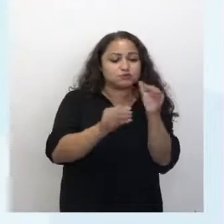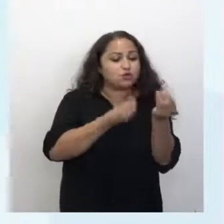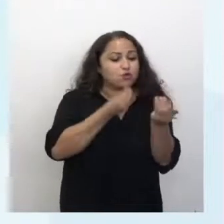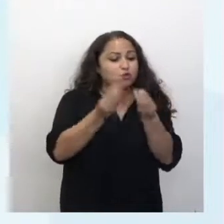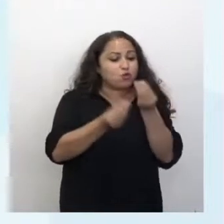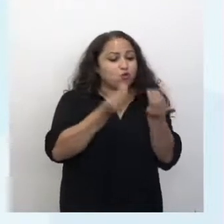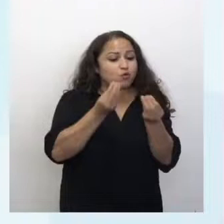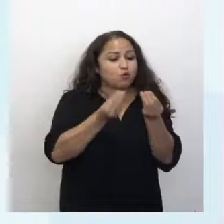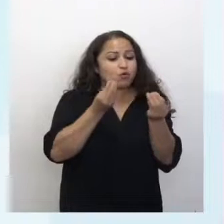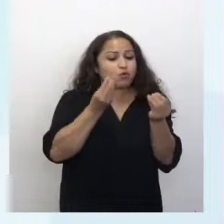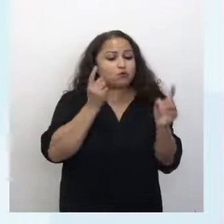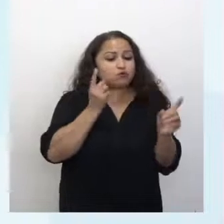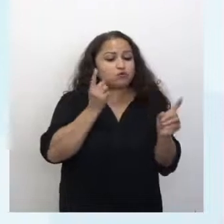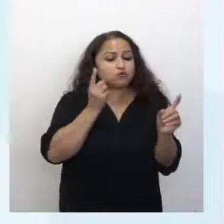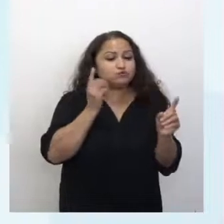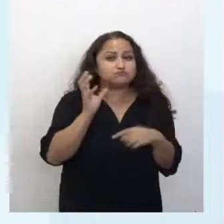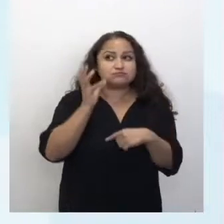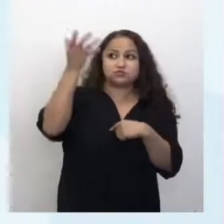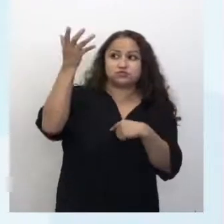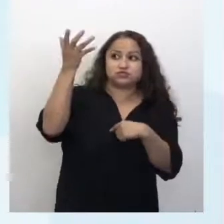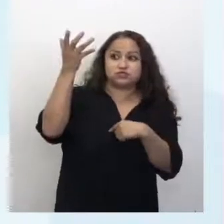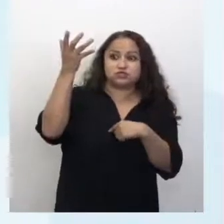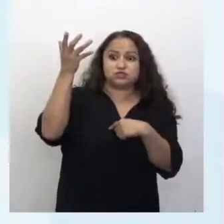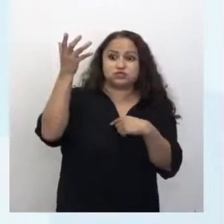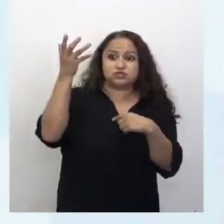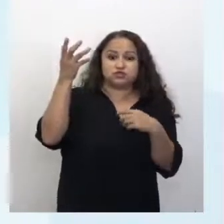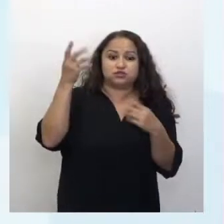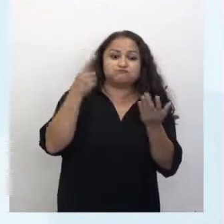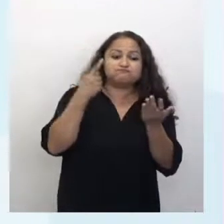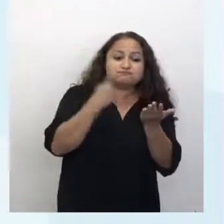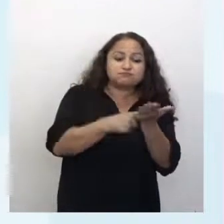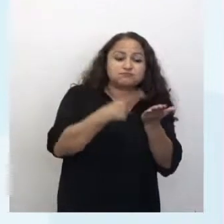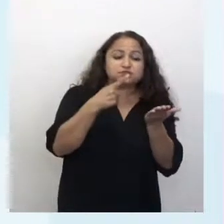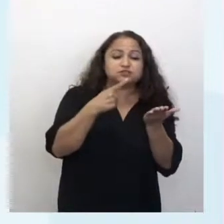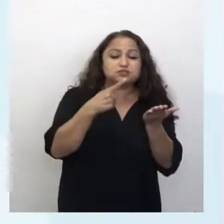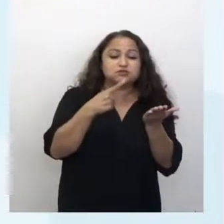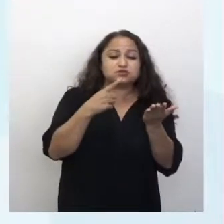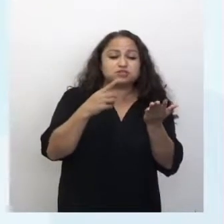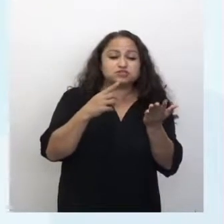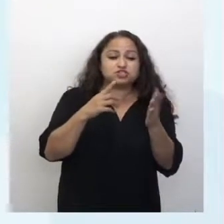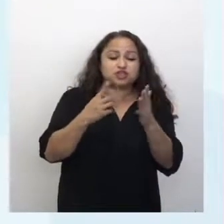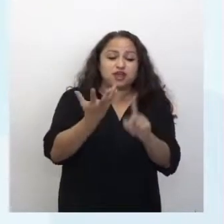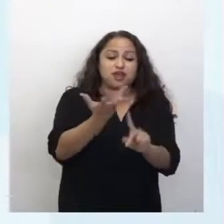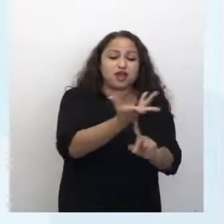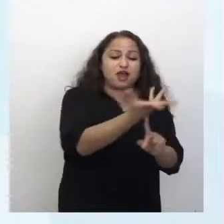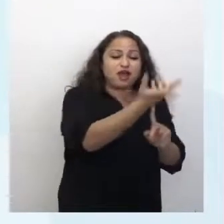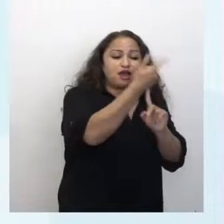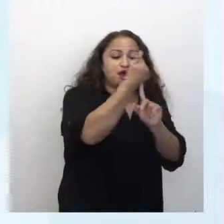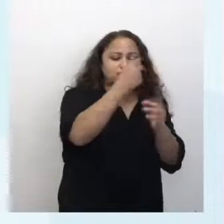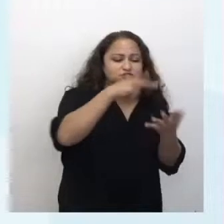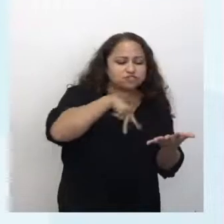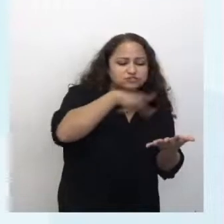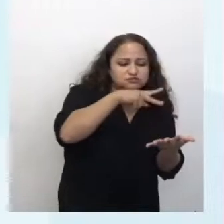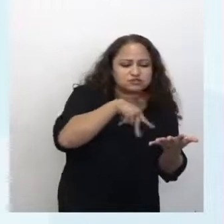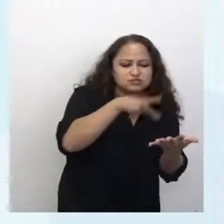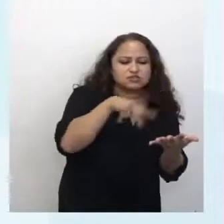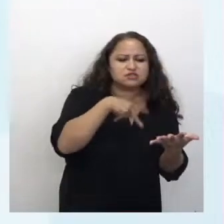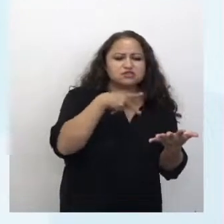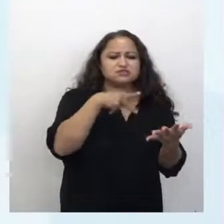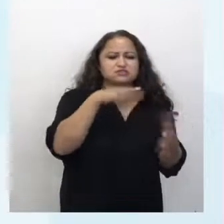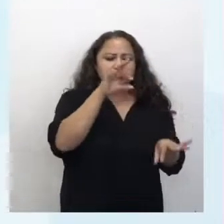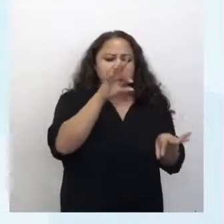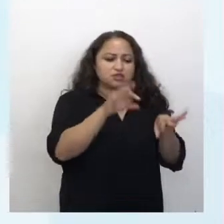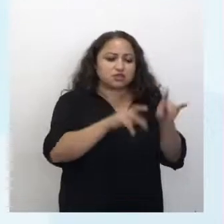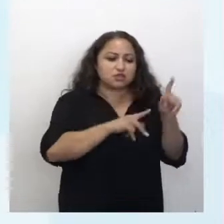o encontro entre a arte, né, o espetáculo de dança, a manifestação cultural e corporal folclórica, e o público antes da